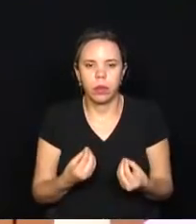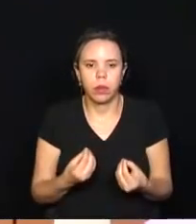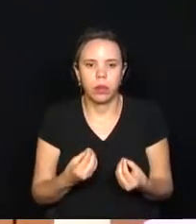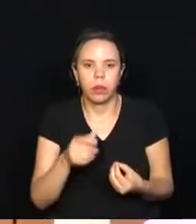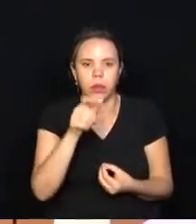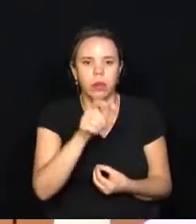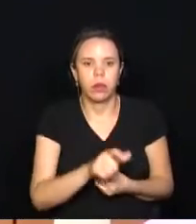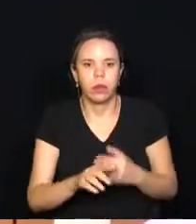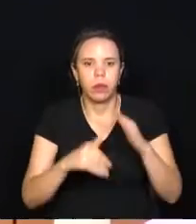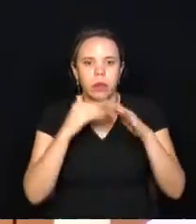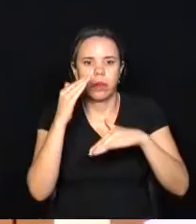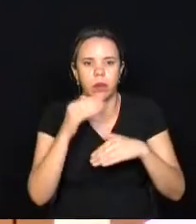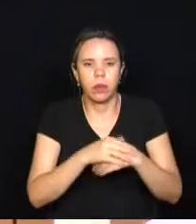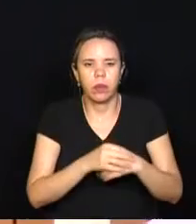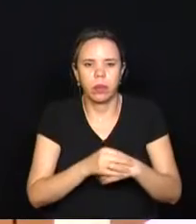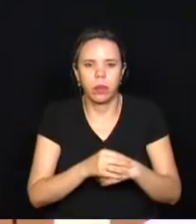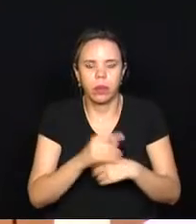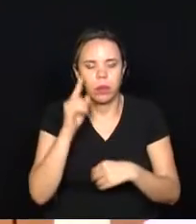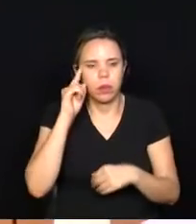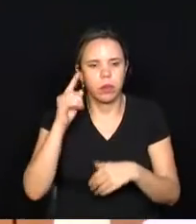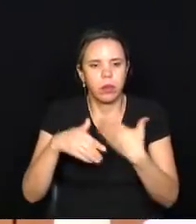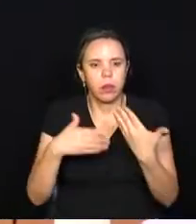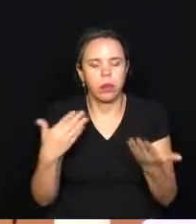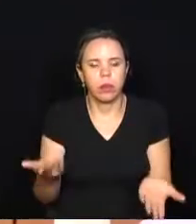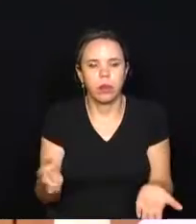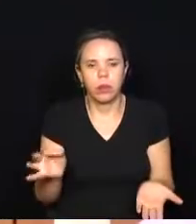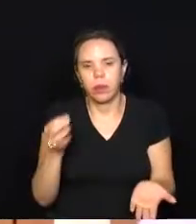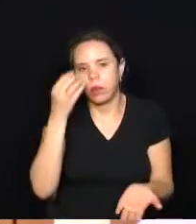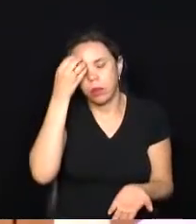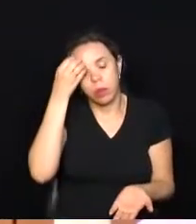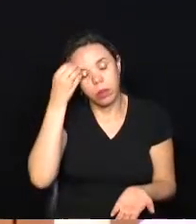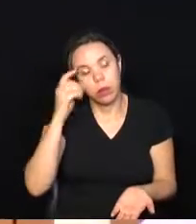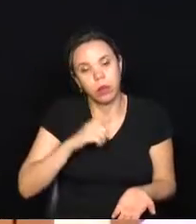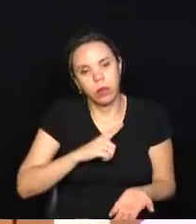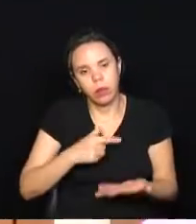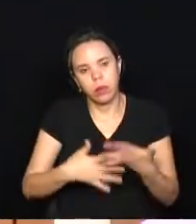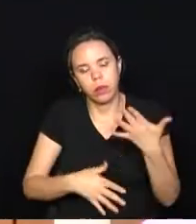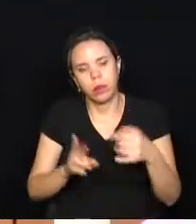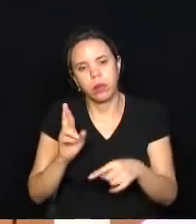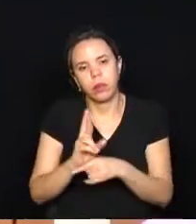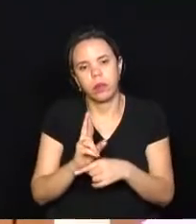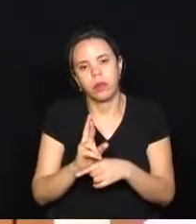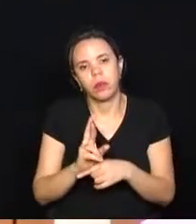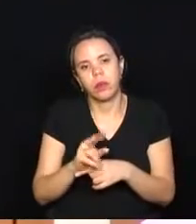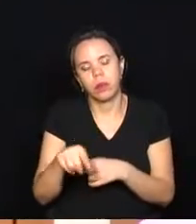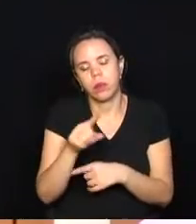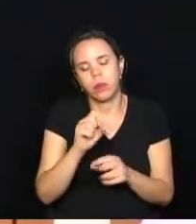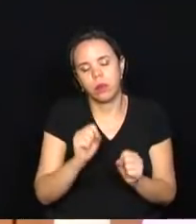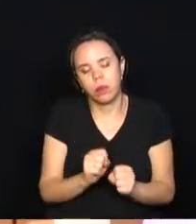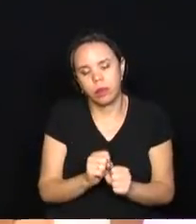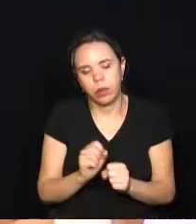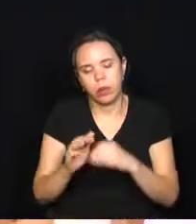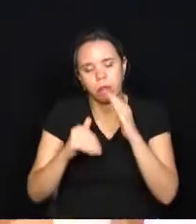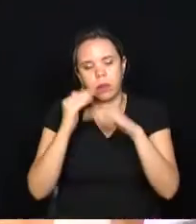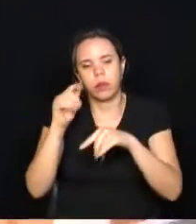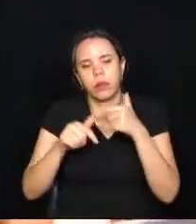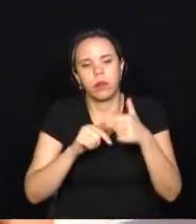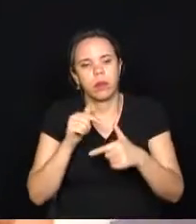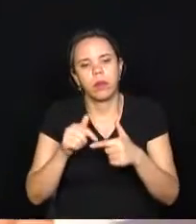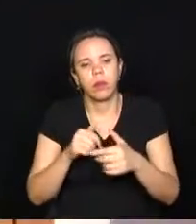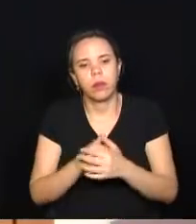se desenvolve, né, no dia a dia. Certo. Né? Então, você tem que ter várias representações para que você possa desenvolver um